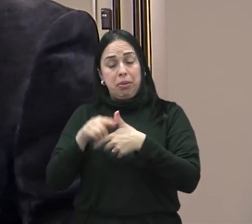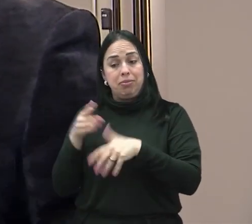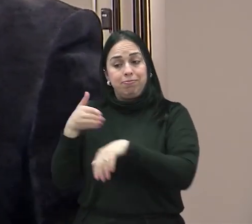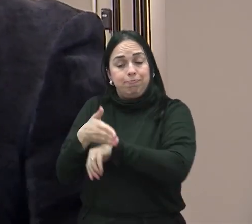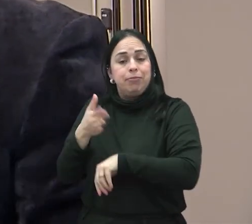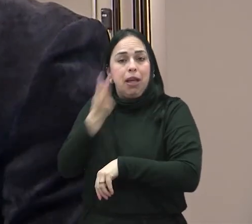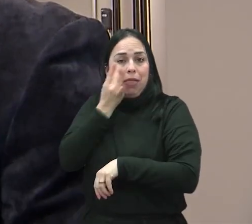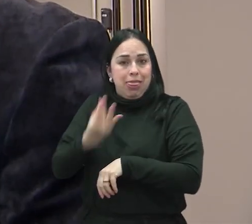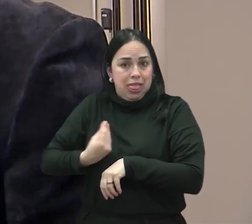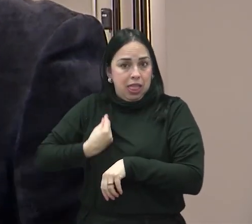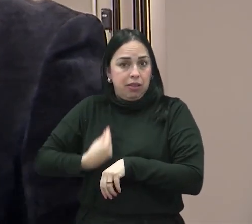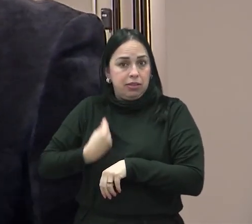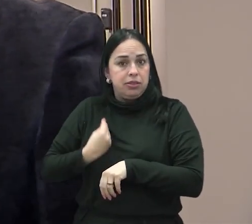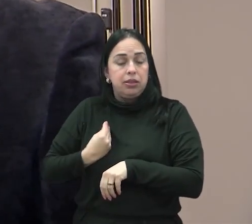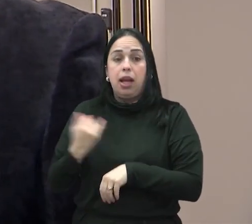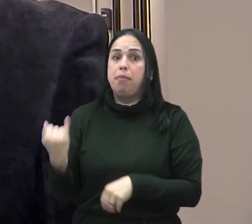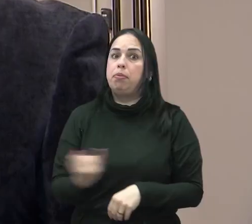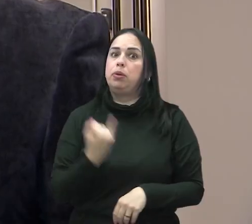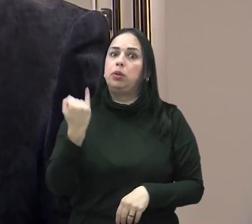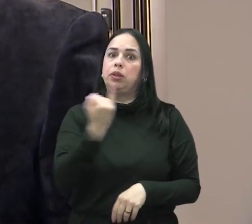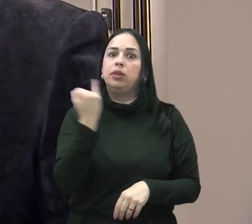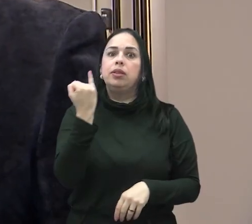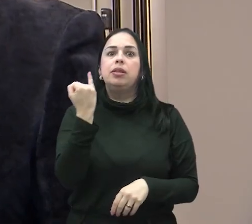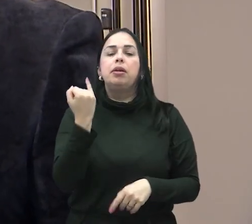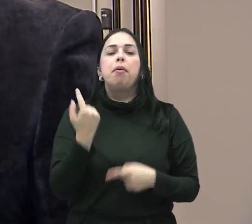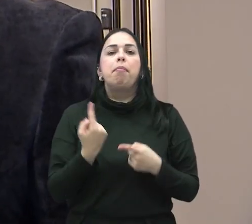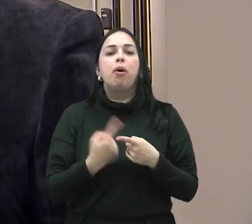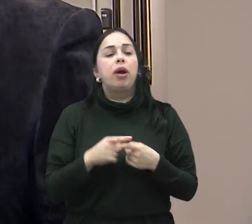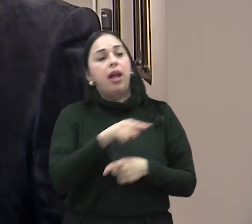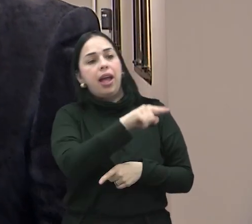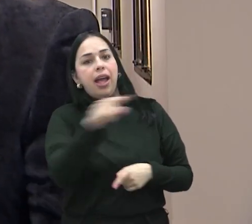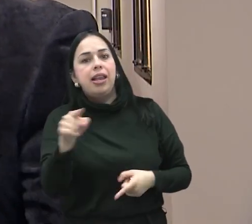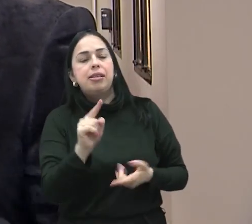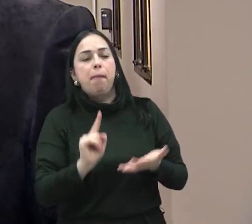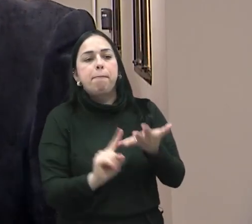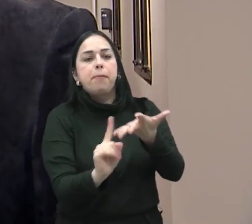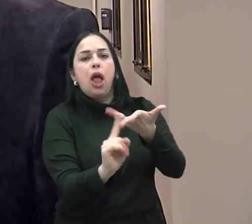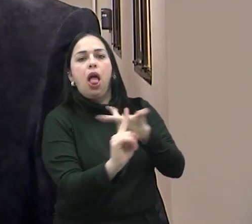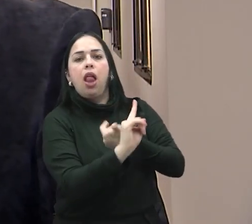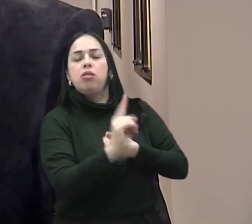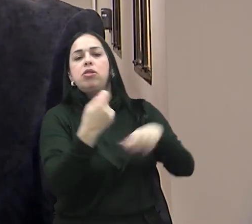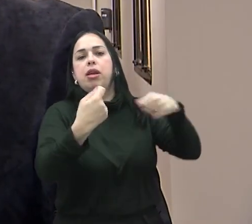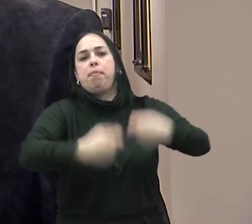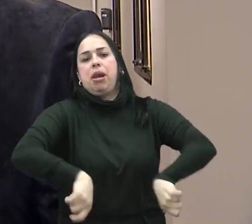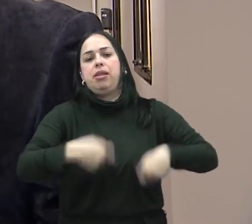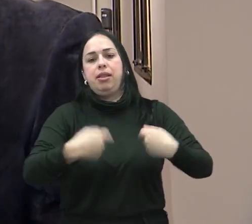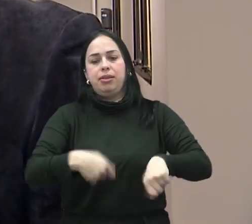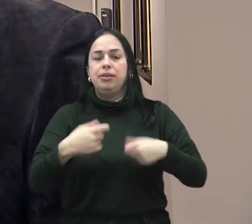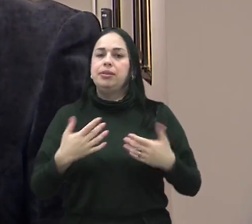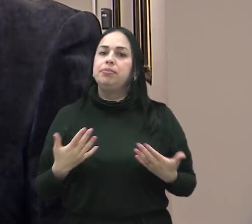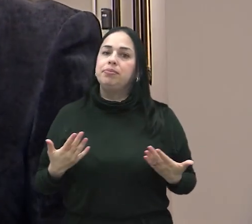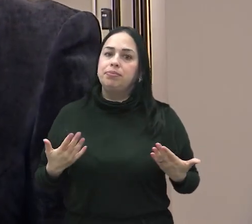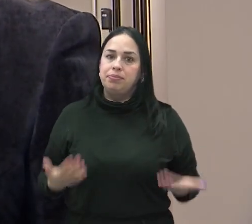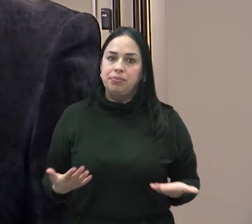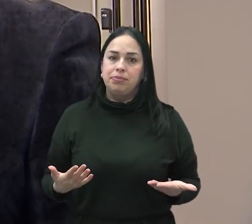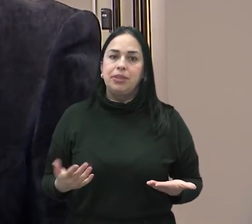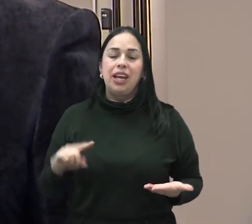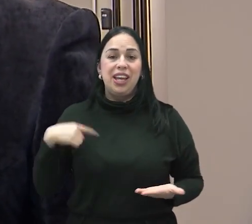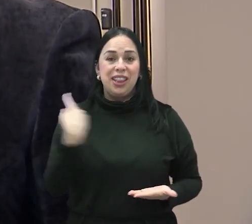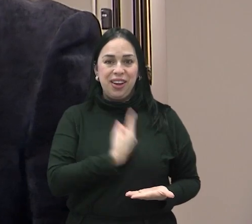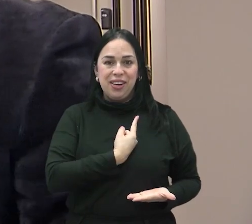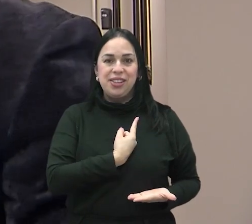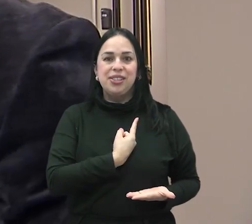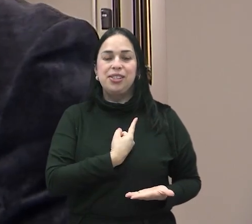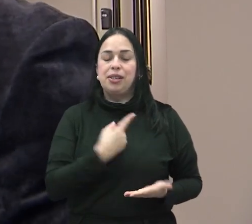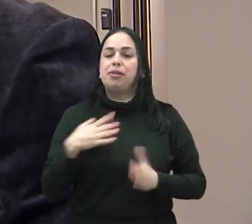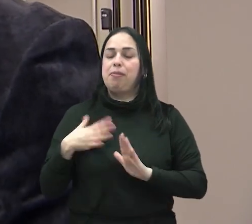vindo participar na Câmara é muito importante, porque eles trazem para a gente as demandas dos bairros,